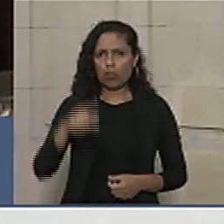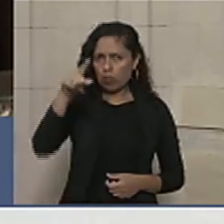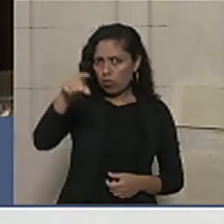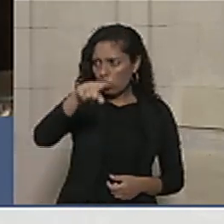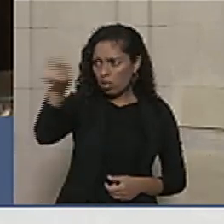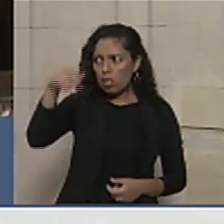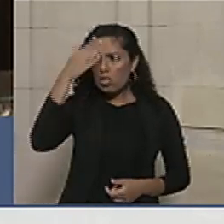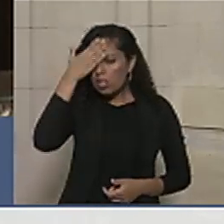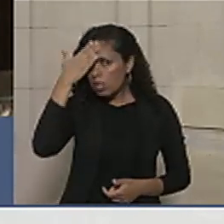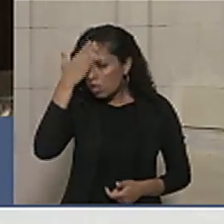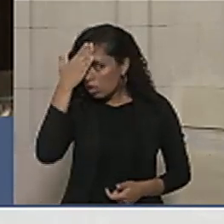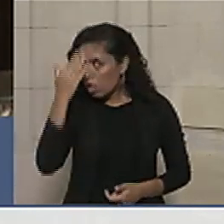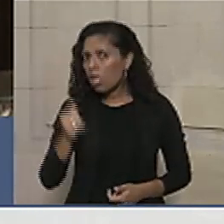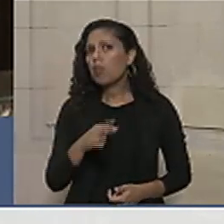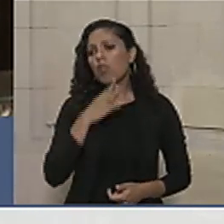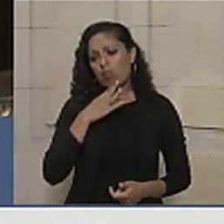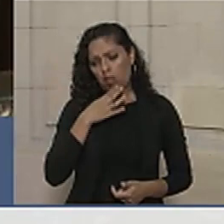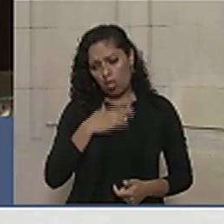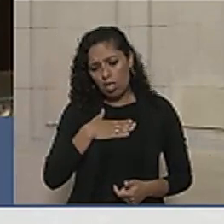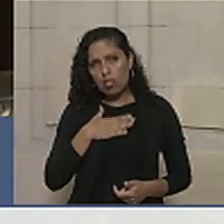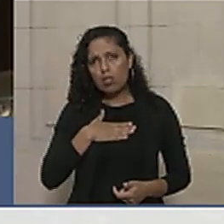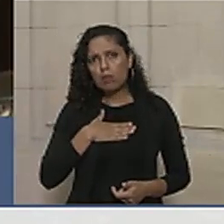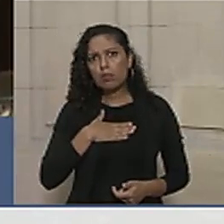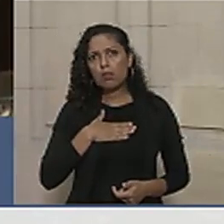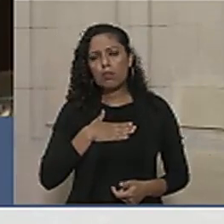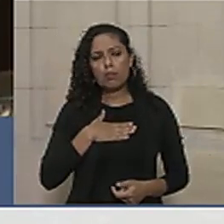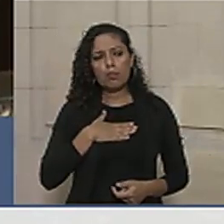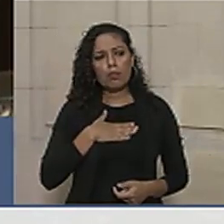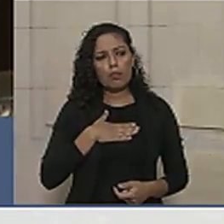testemunho. Agora, também é